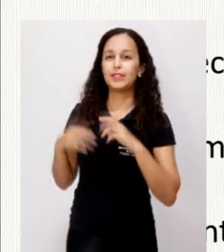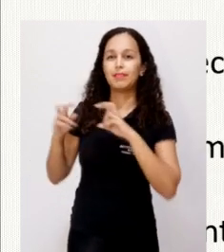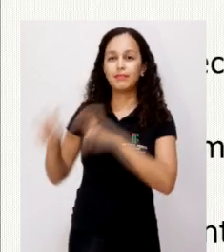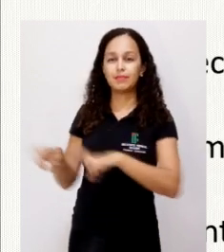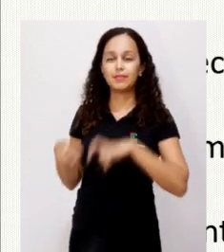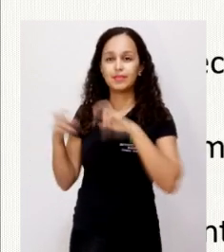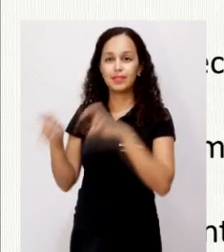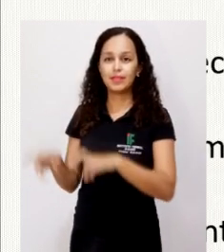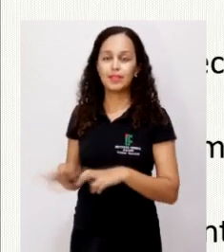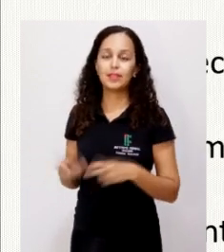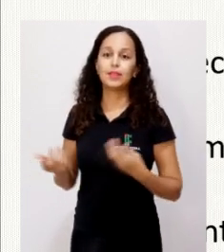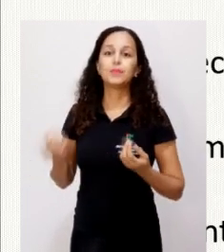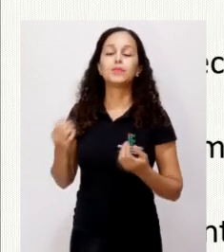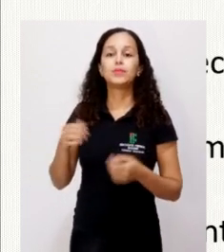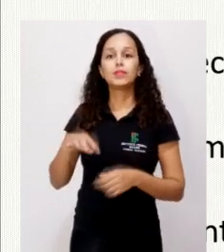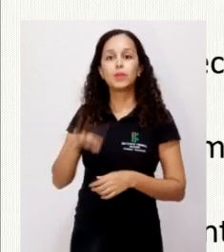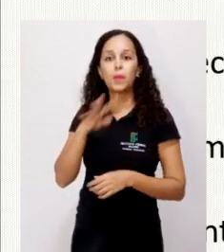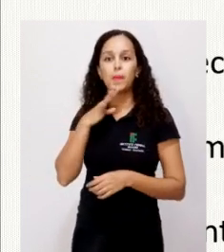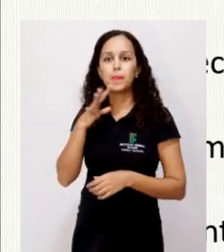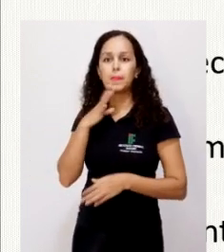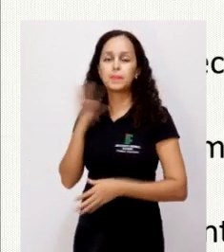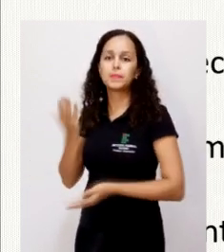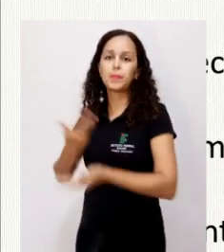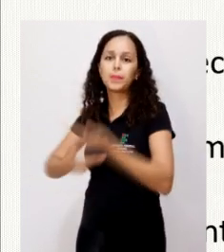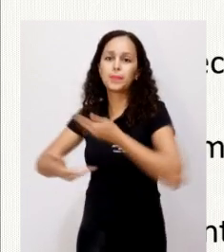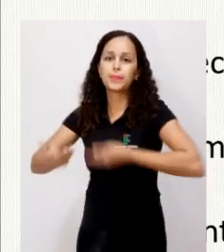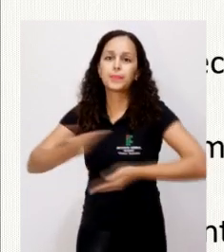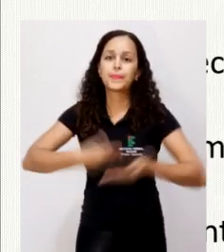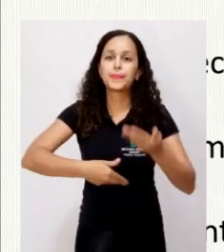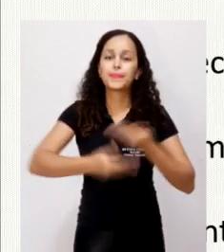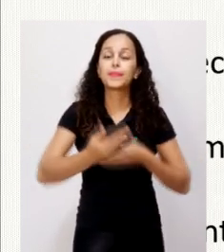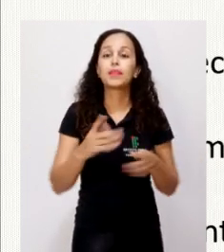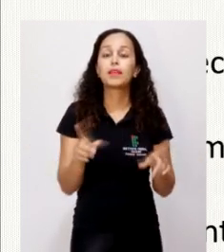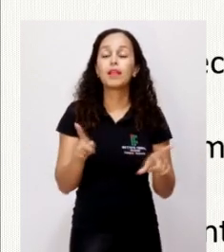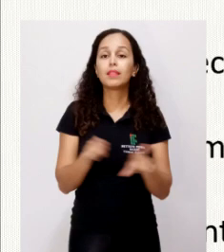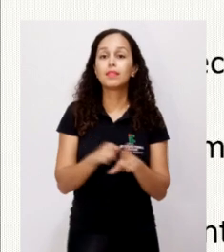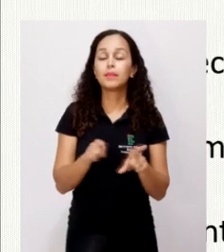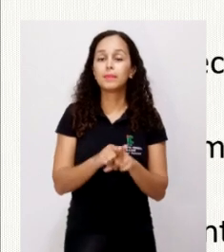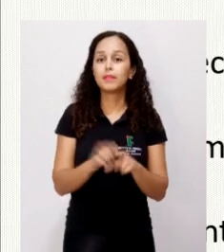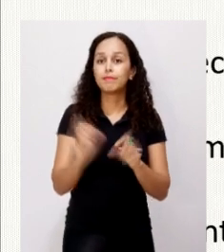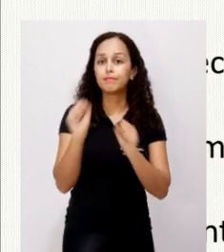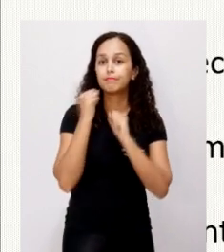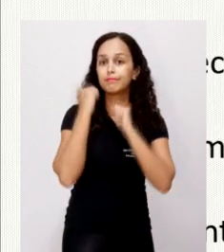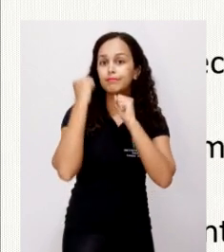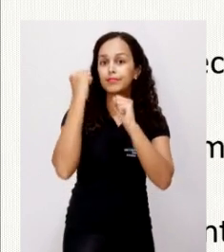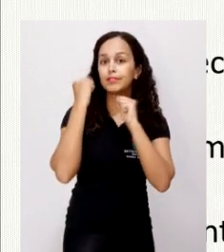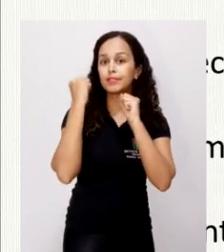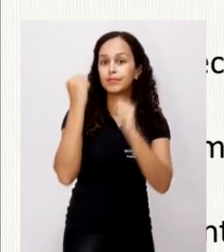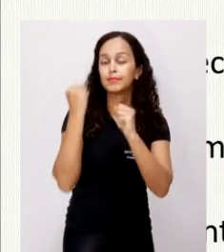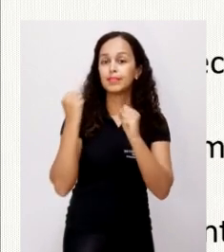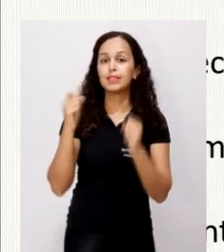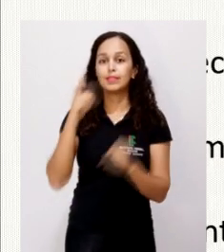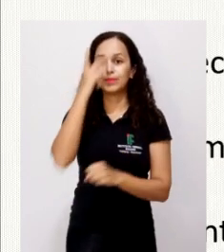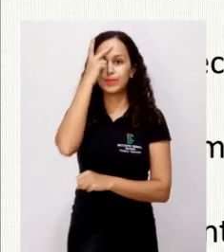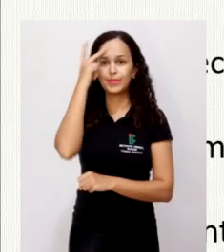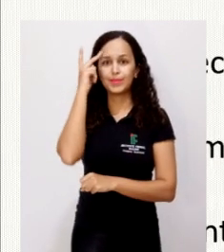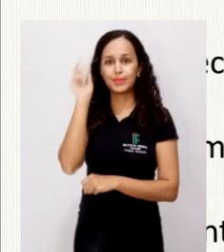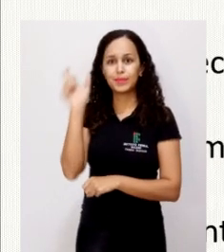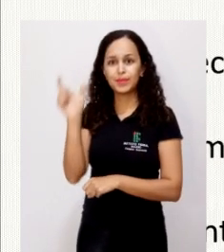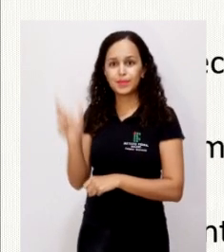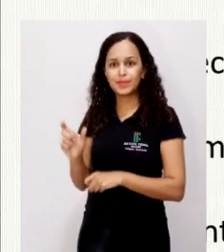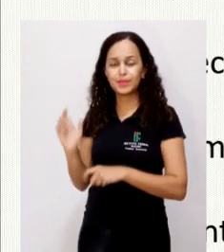essa parceria, essa troca de saberes, e também para chegar ao fortalecimento da soberania alimentar dos produtores e